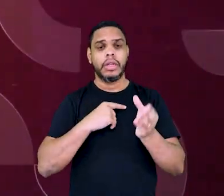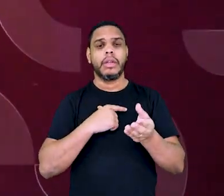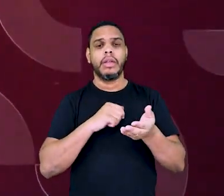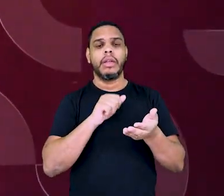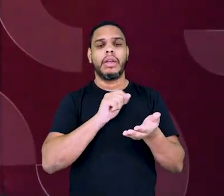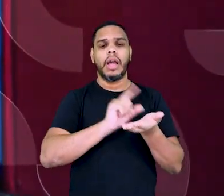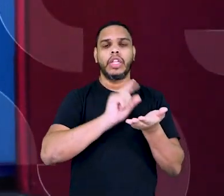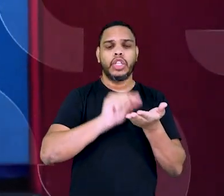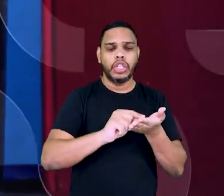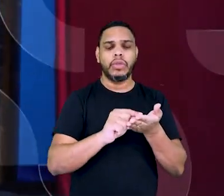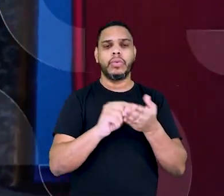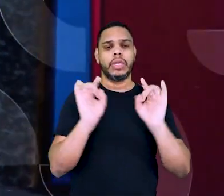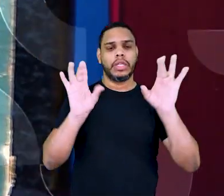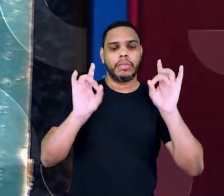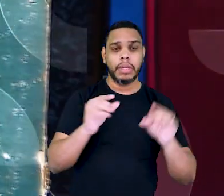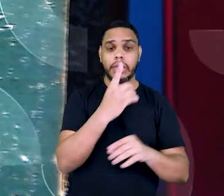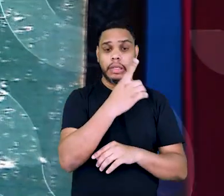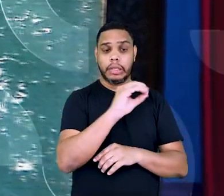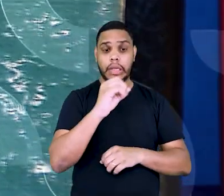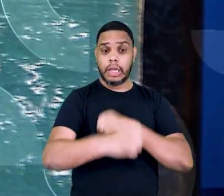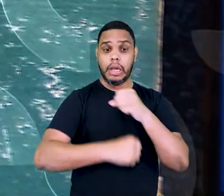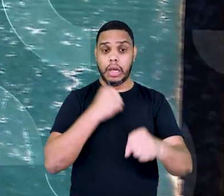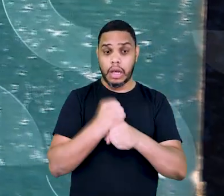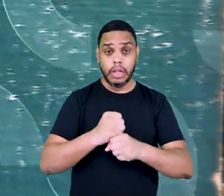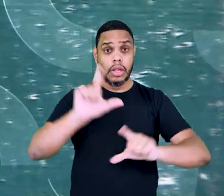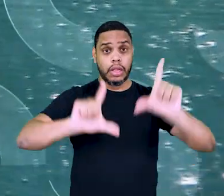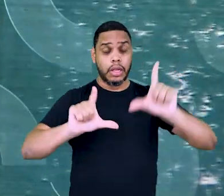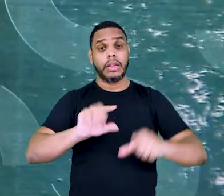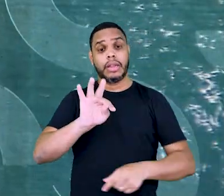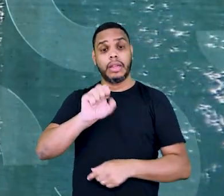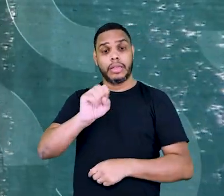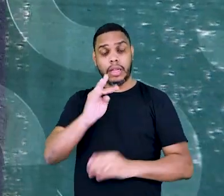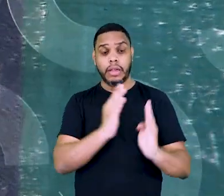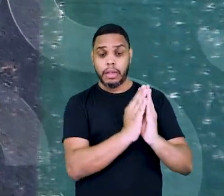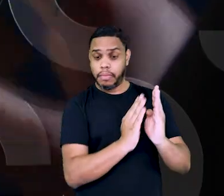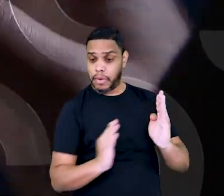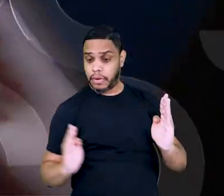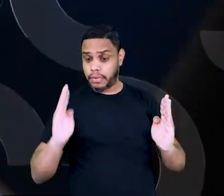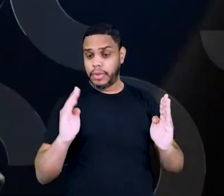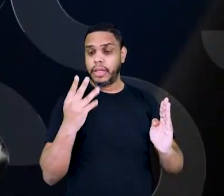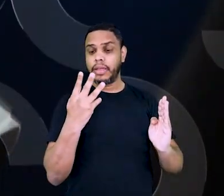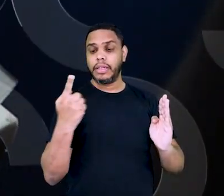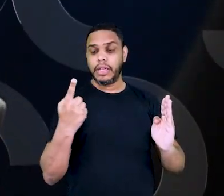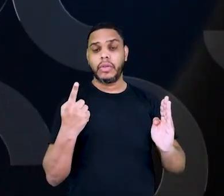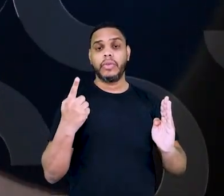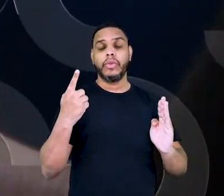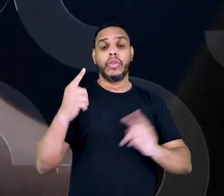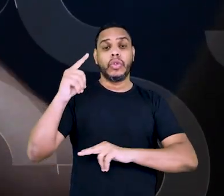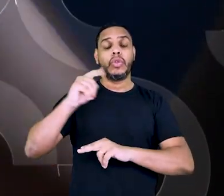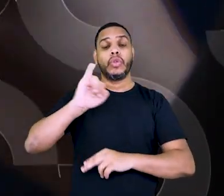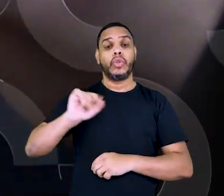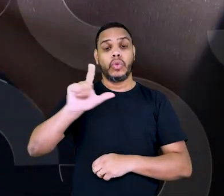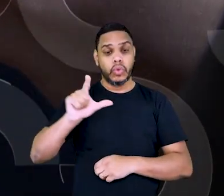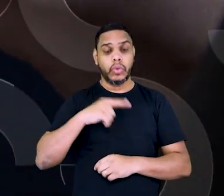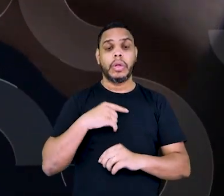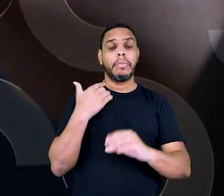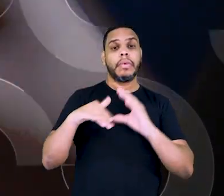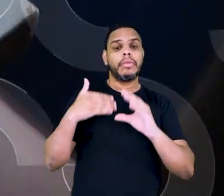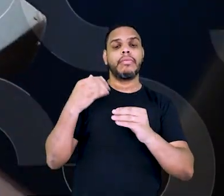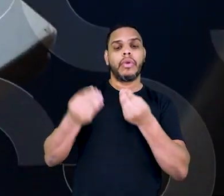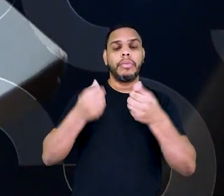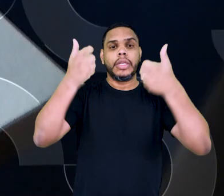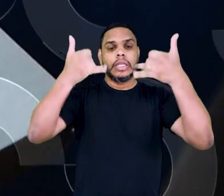edição comemorativa de 100 anos da revista do TST foi prorrogado até 31 de julho. Podem ser enviados trabalhos que abordam